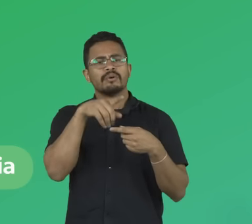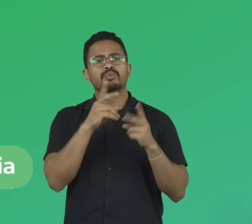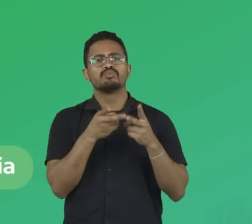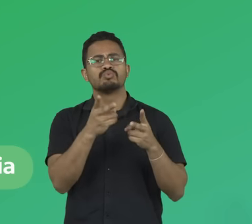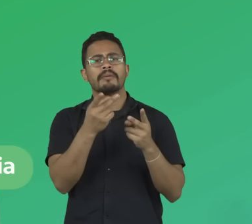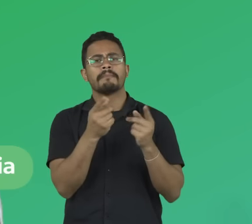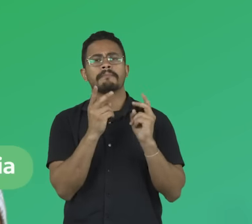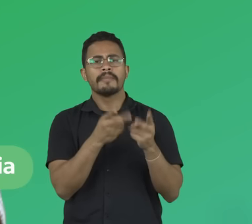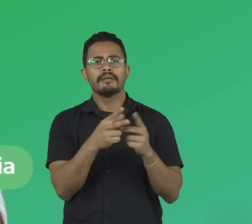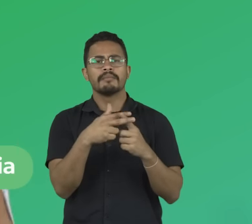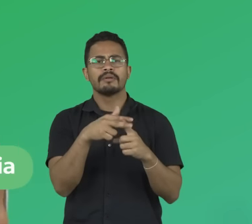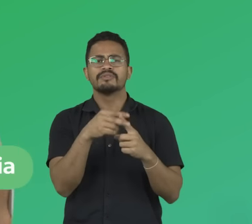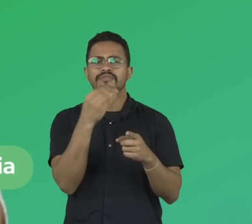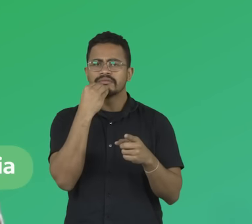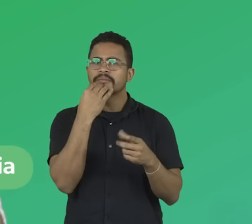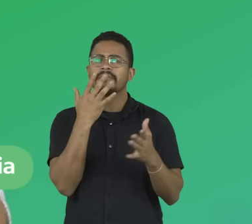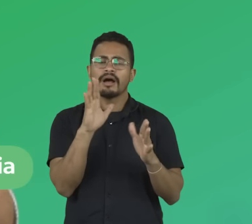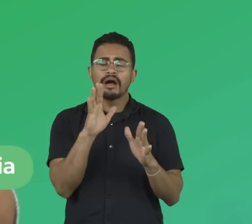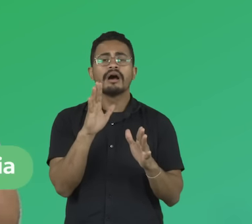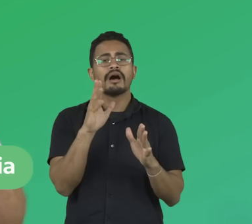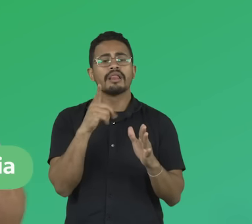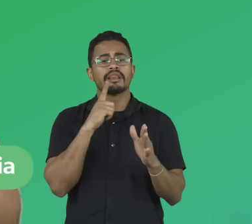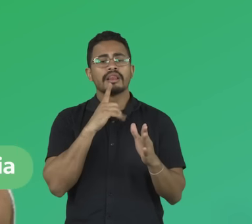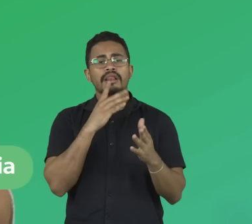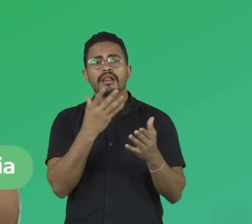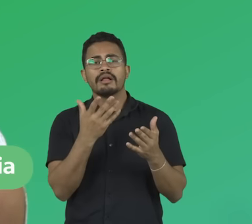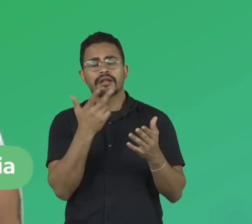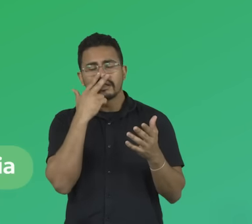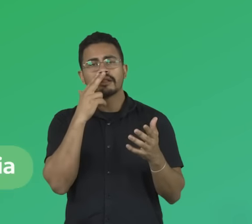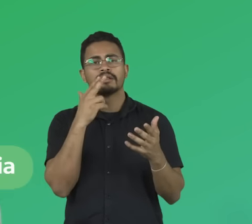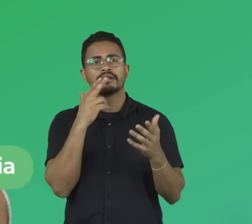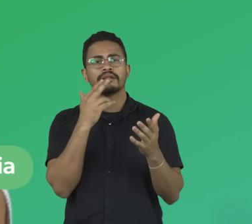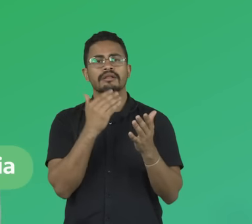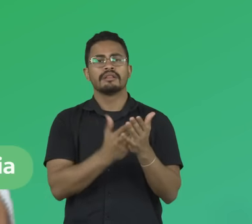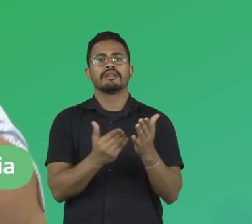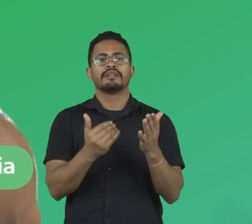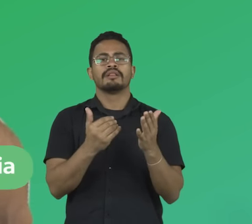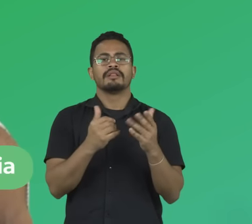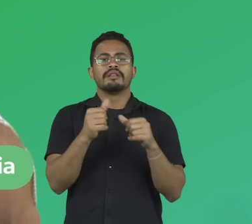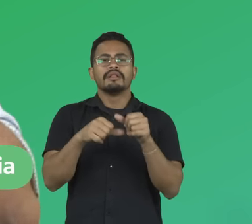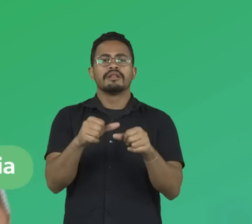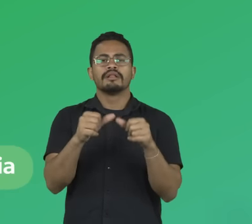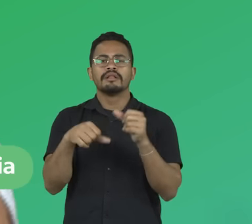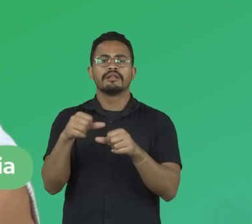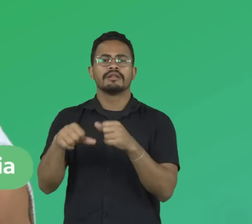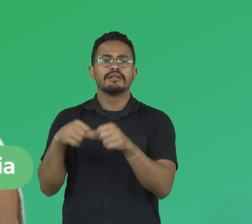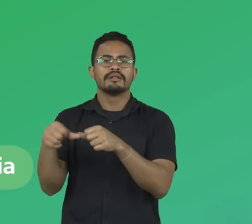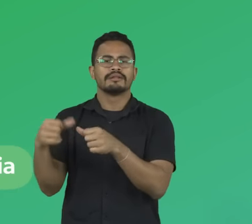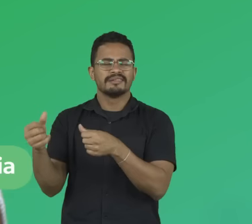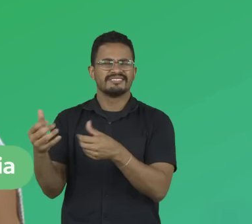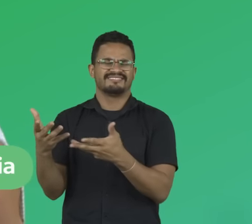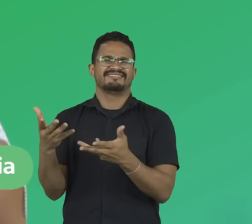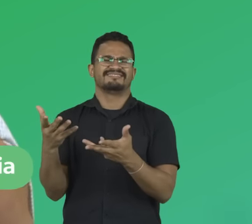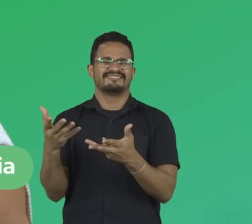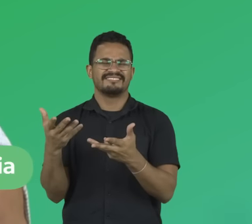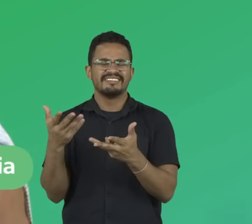a necessidade daquela configuração se torna maior. A gente vê isso nos celulares Android, nos iPhones, a gente vê isso nos computadores Windows, nos Macs, e